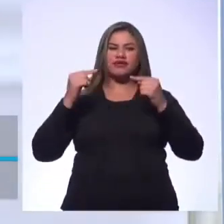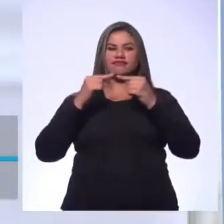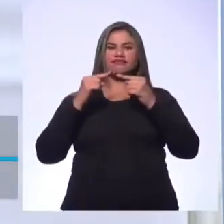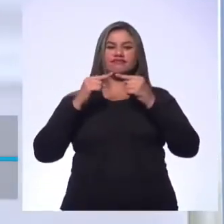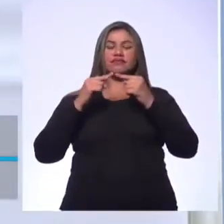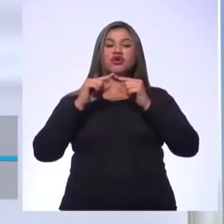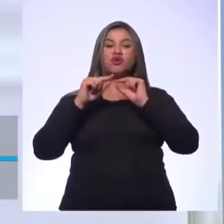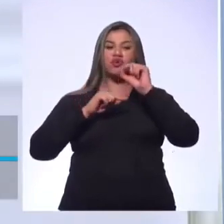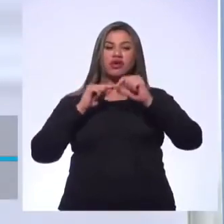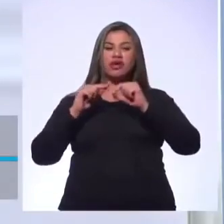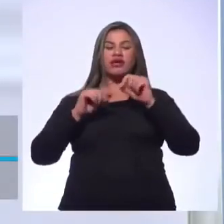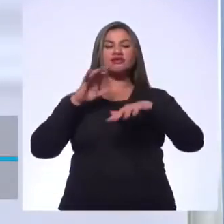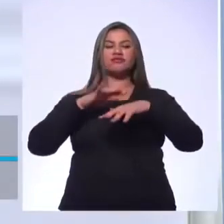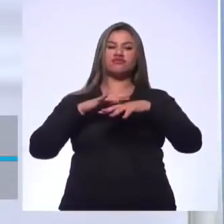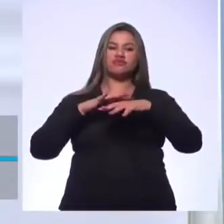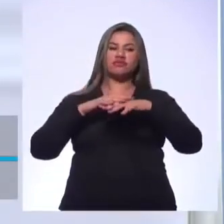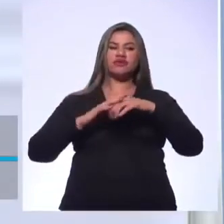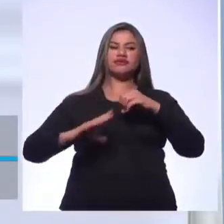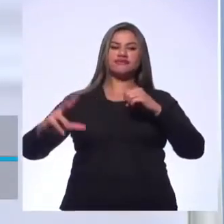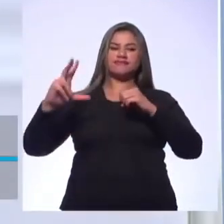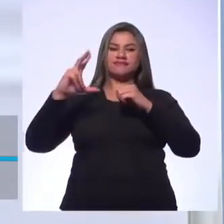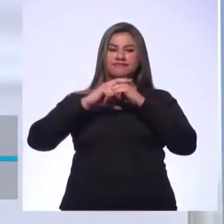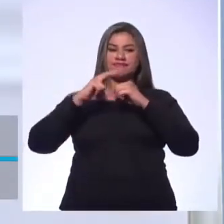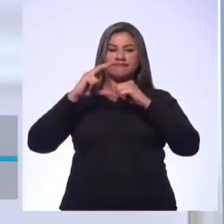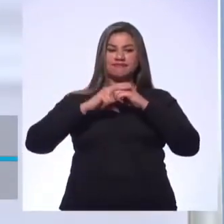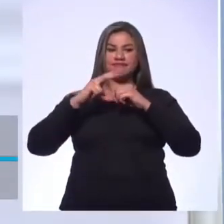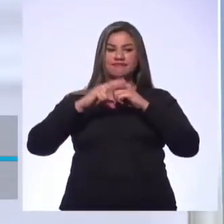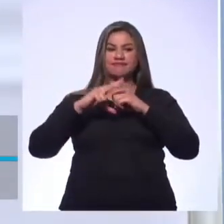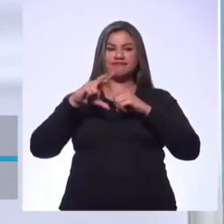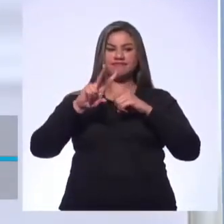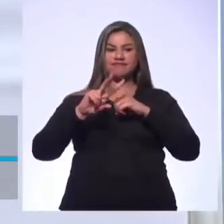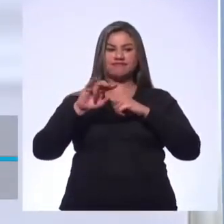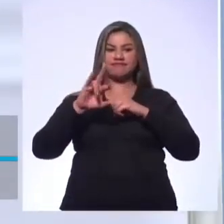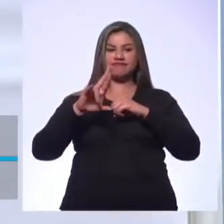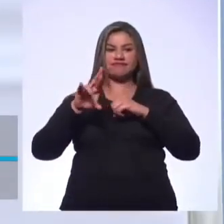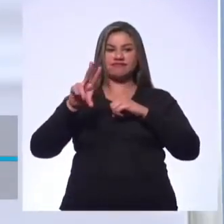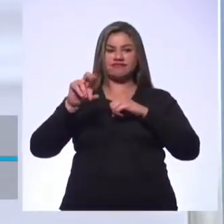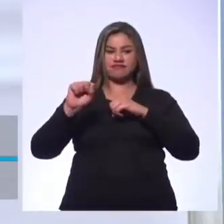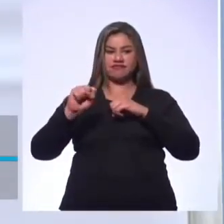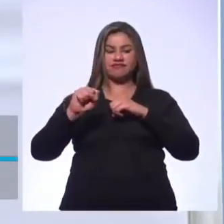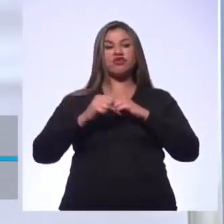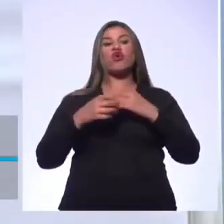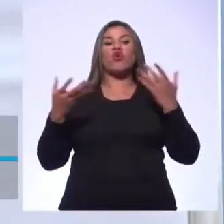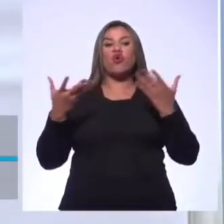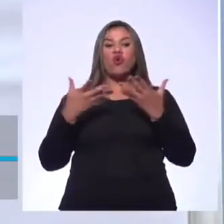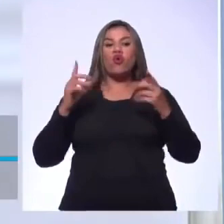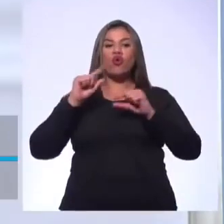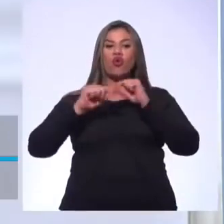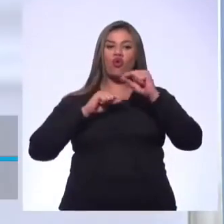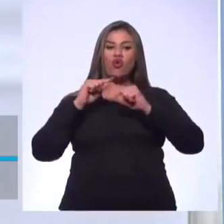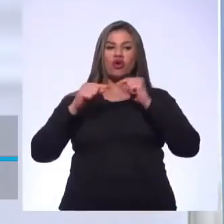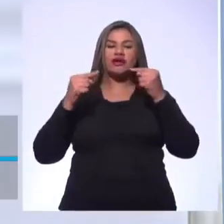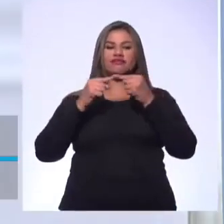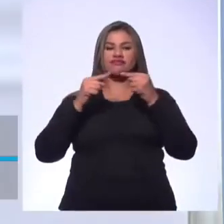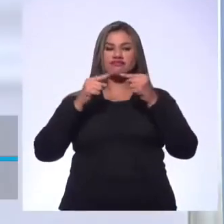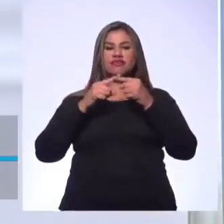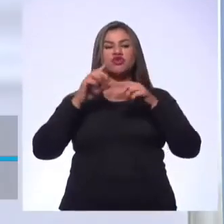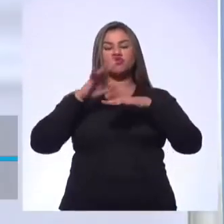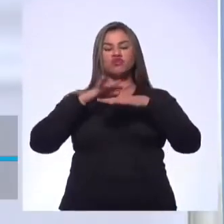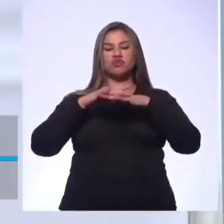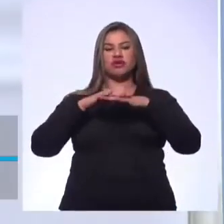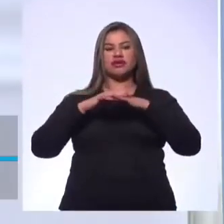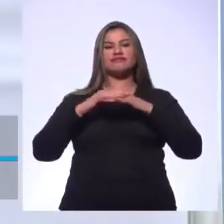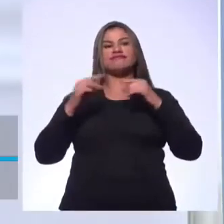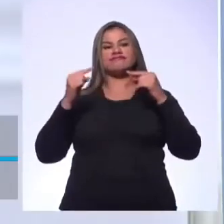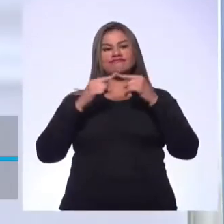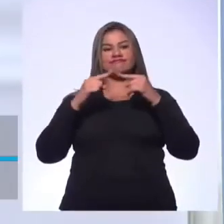doenças causadas por vírus. Hoje eu vou dar ênfase a doenças causadas por bactérias. Também vou